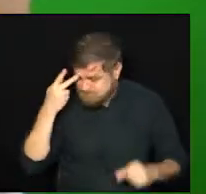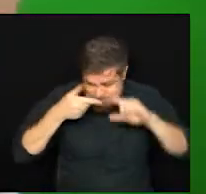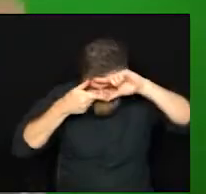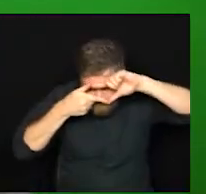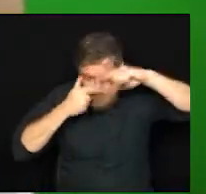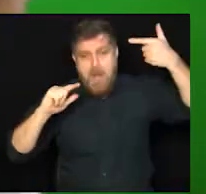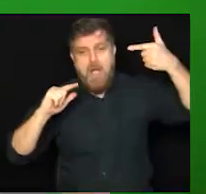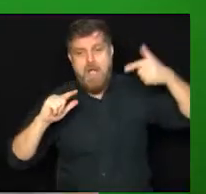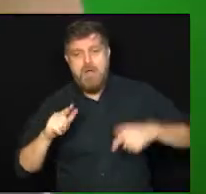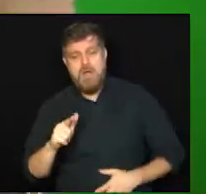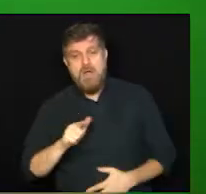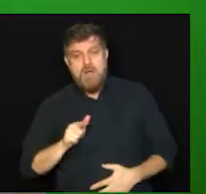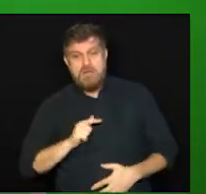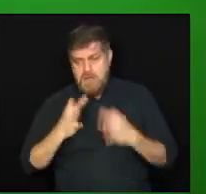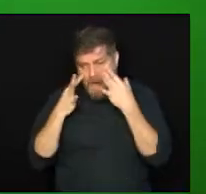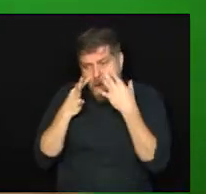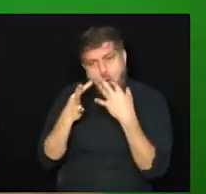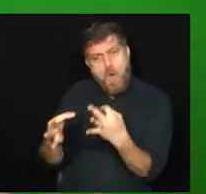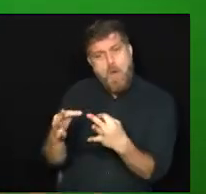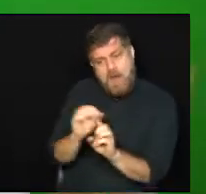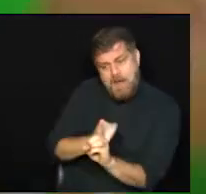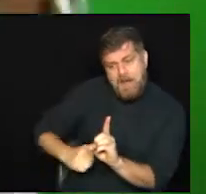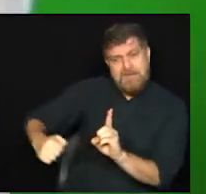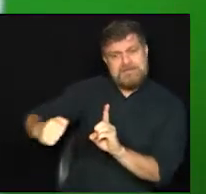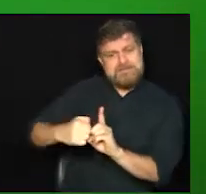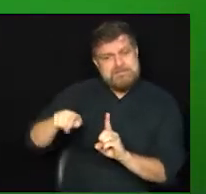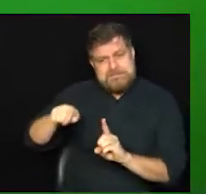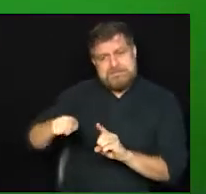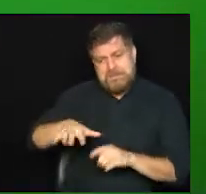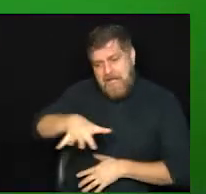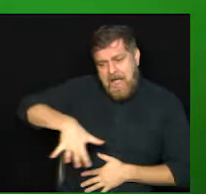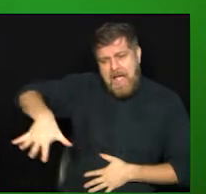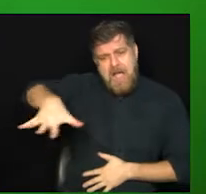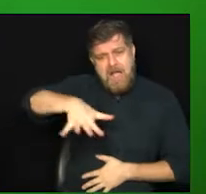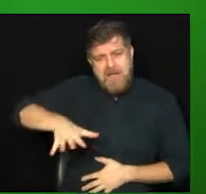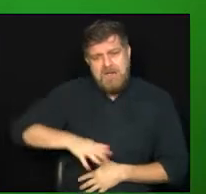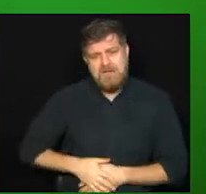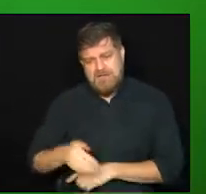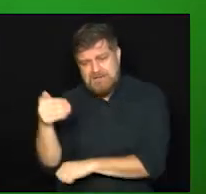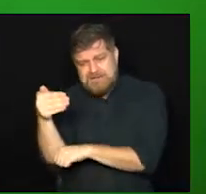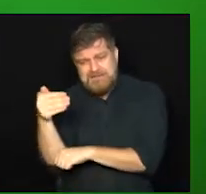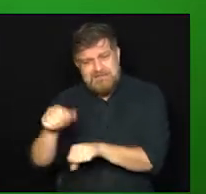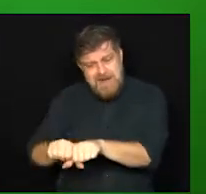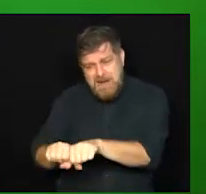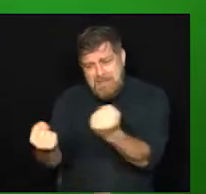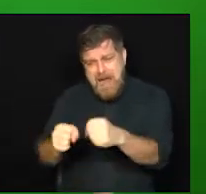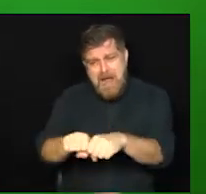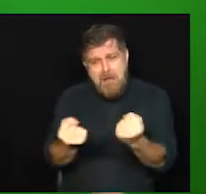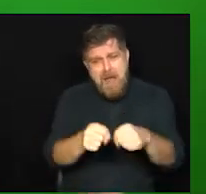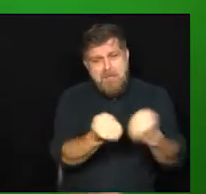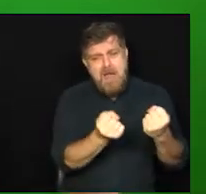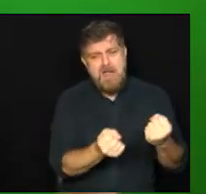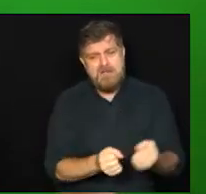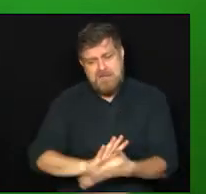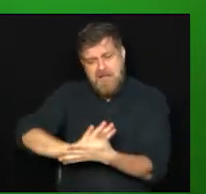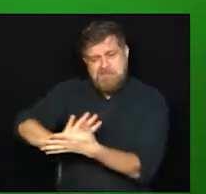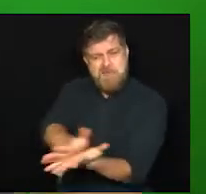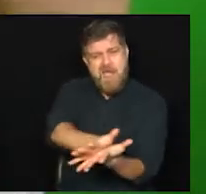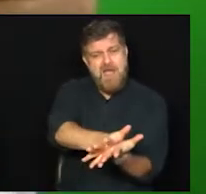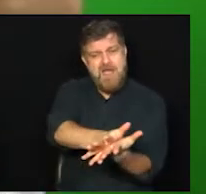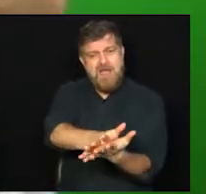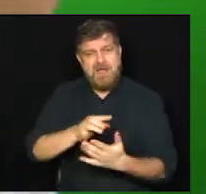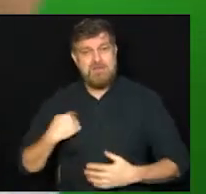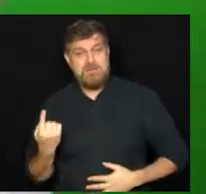que ter um olhar social para esse setor que está quebrando. E se a